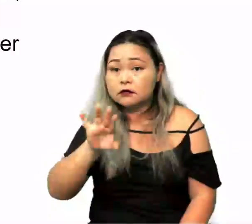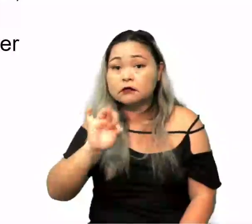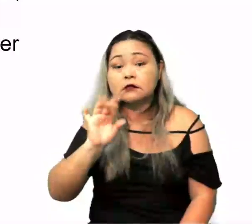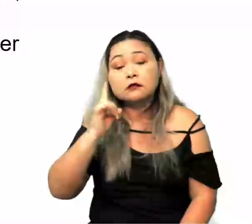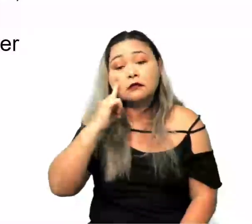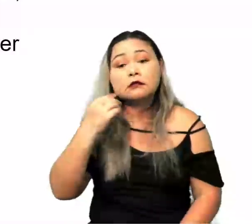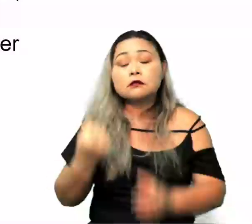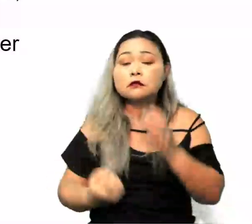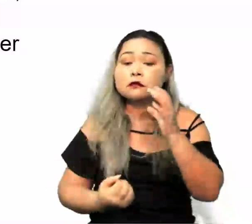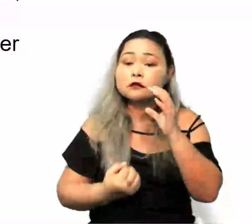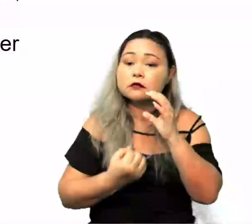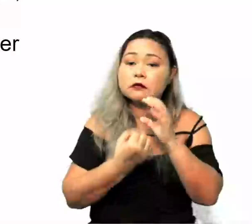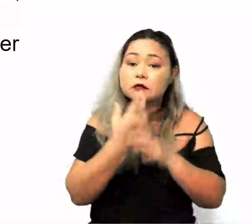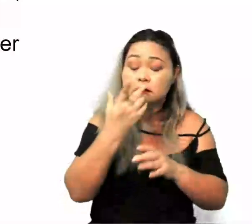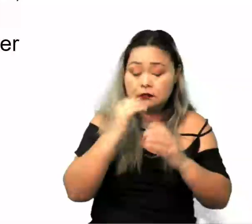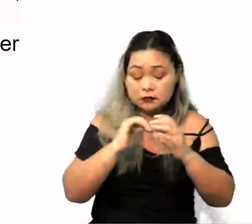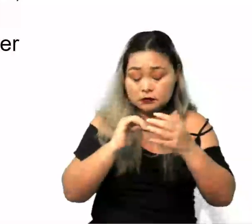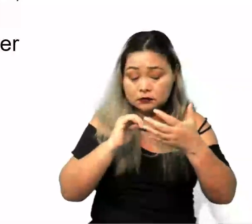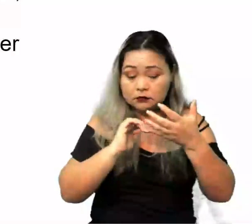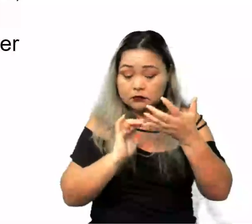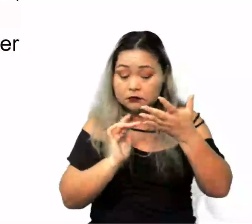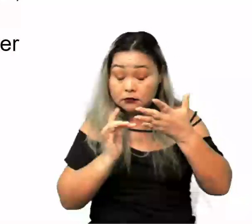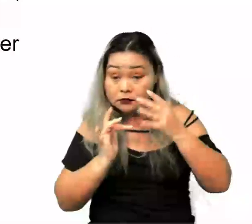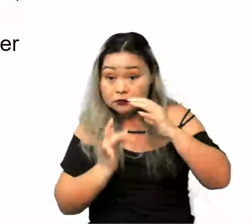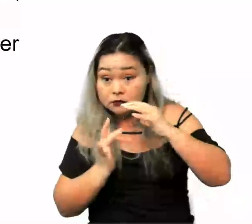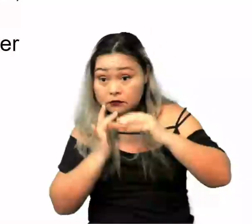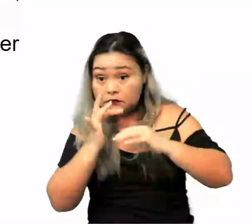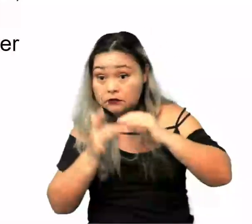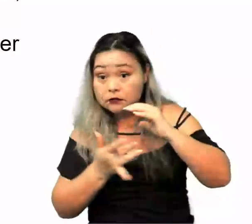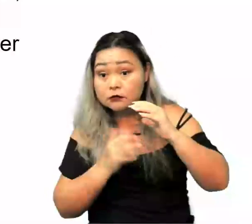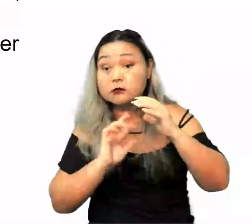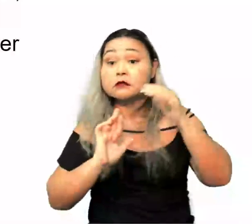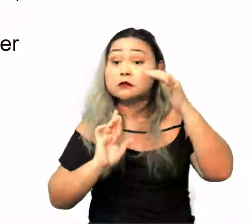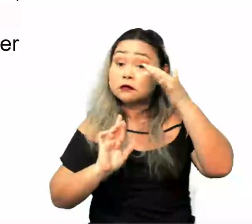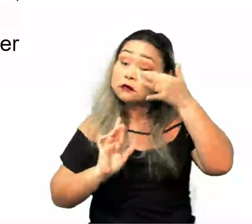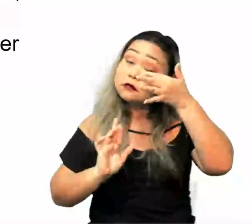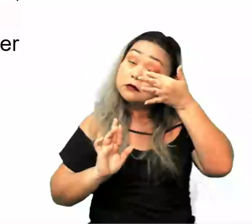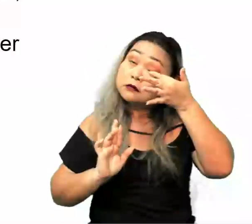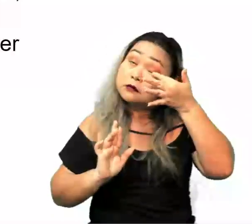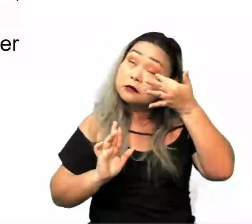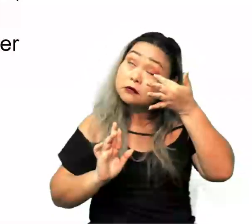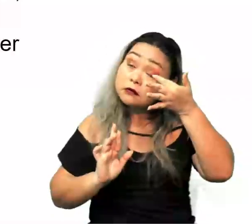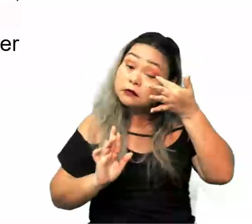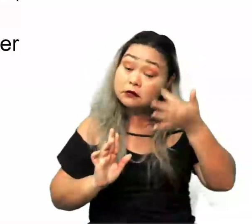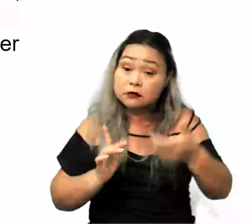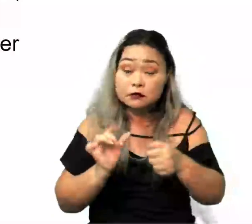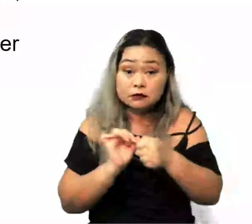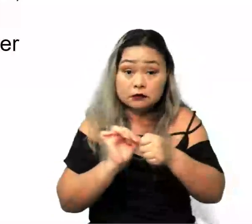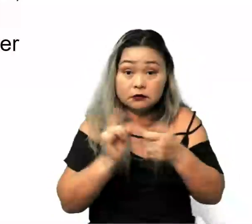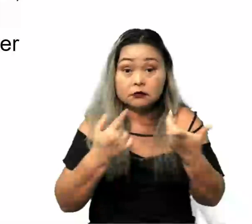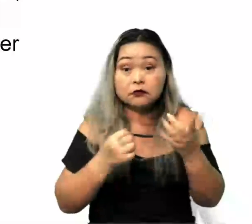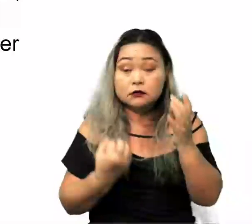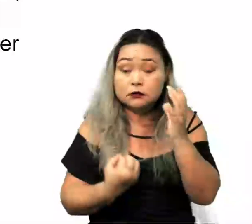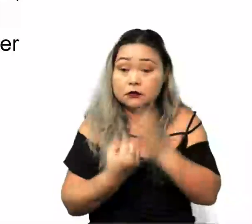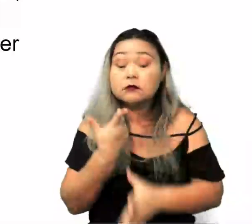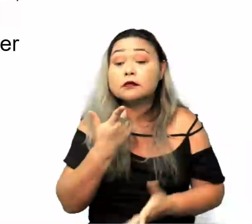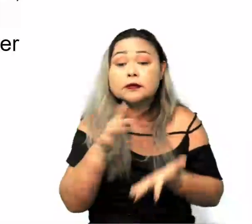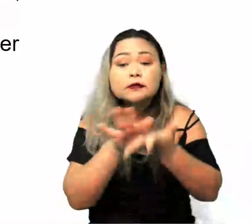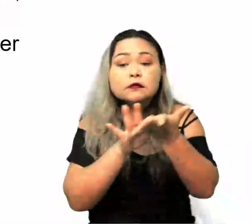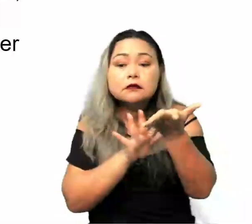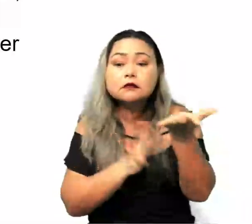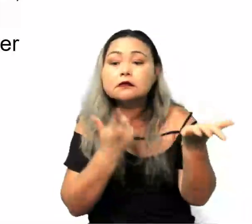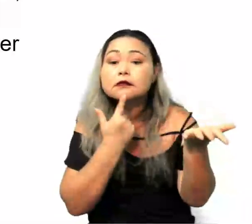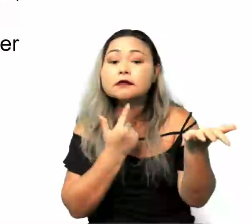descoberta de glóbulos vermelhos sanguíneos em peixes, anfíbios e alguns mamíferos como o ser humano.